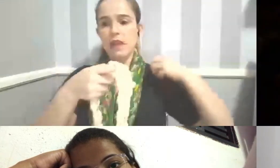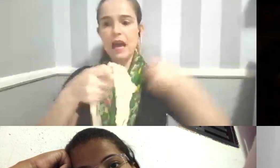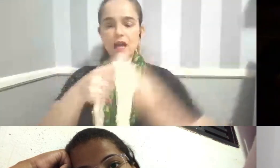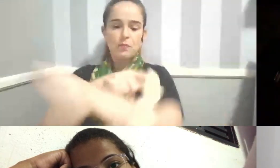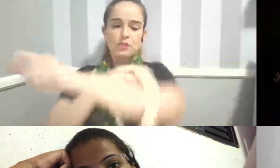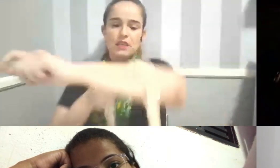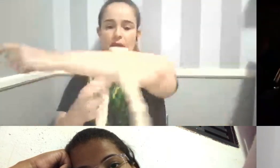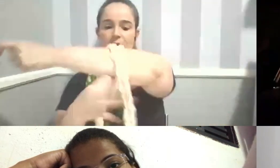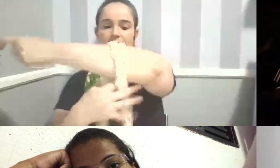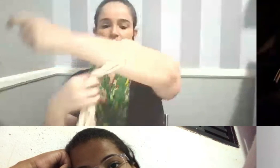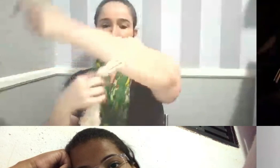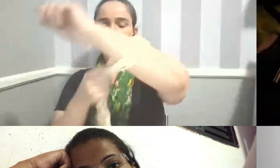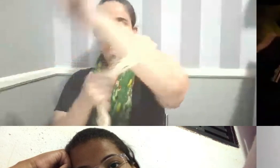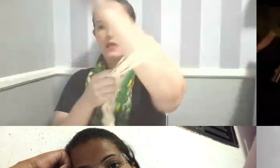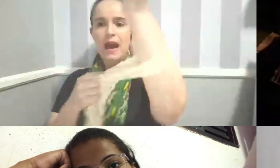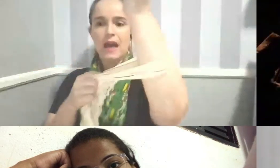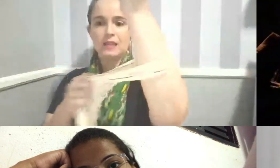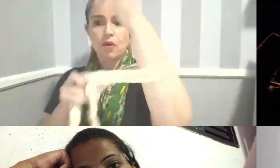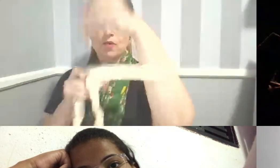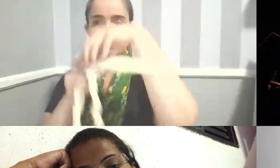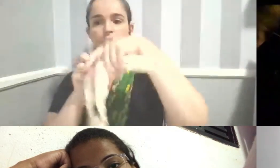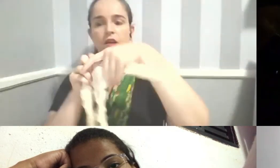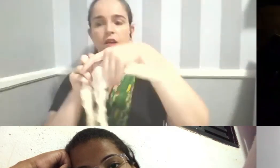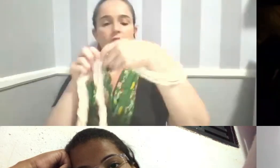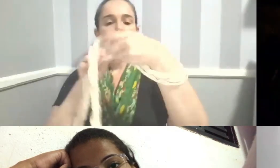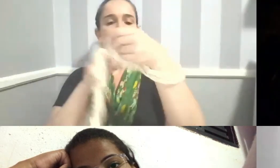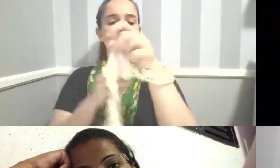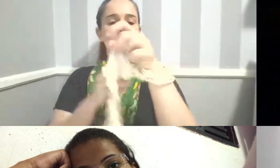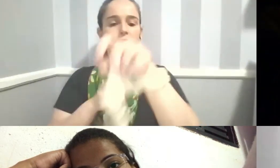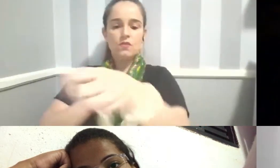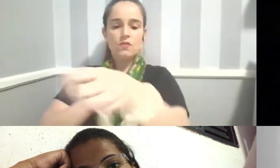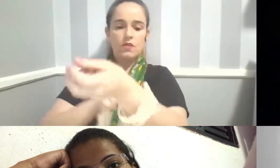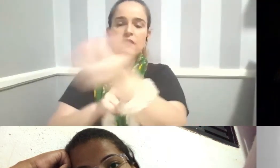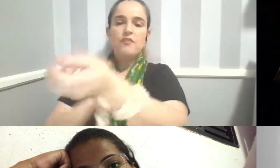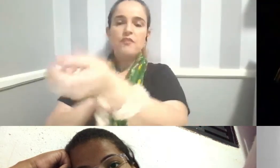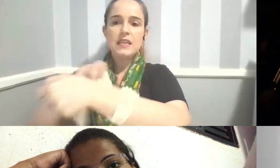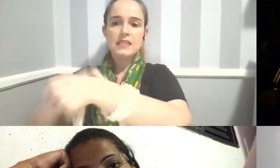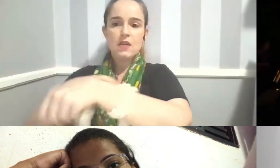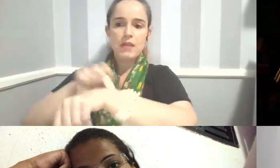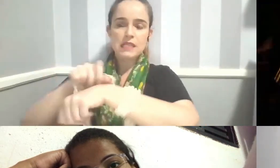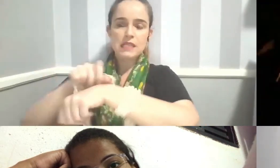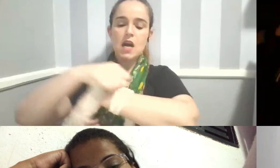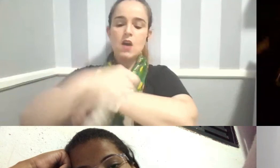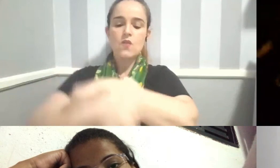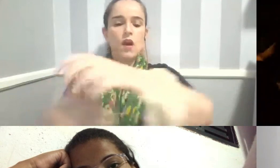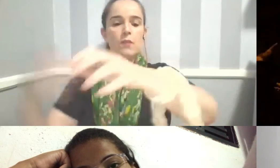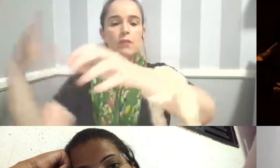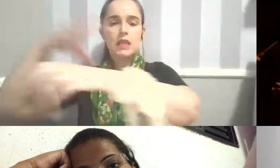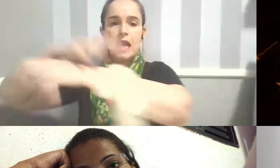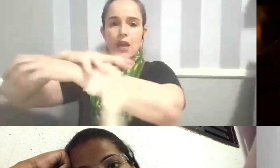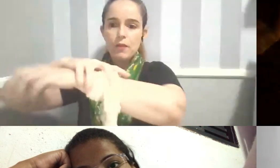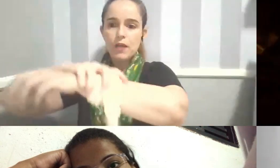aqui no antebraço para poder ficar mais fácil para eu poder amarrar, tá bom? Então, fiz a